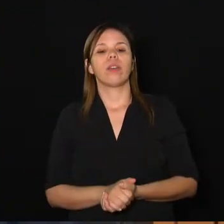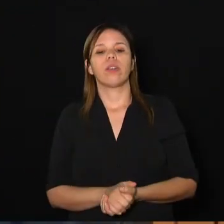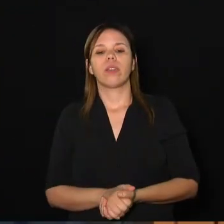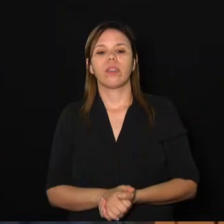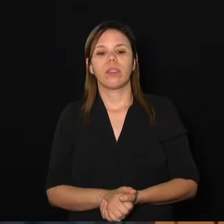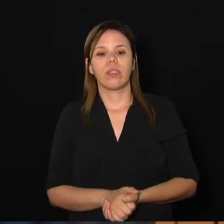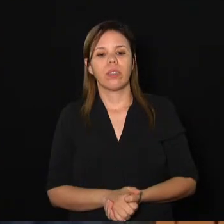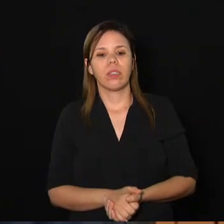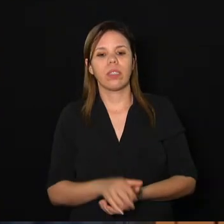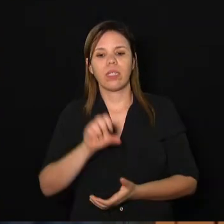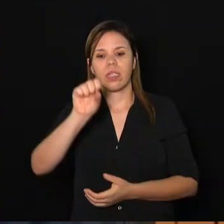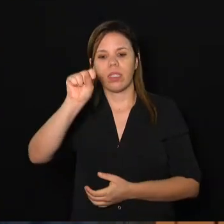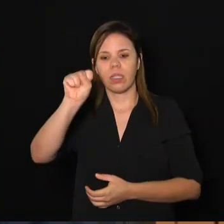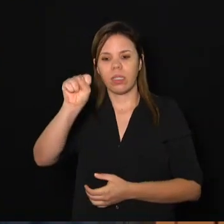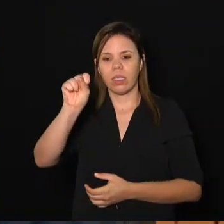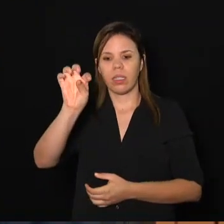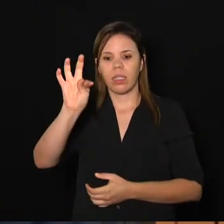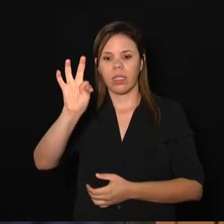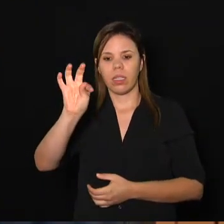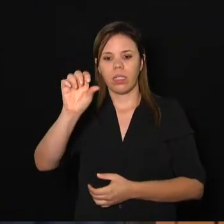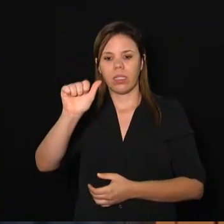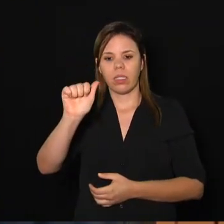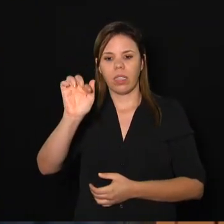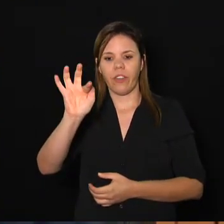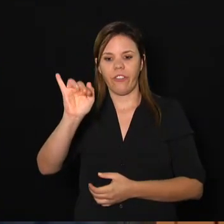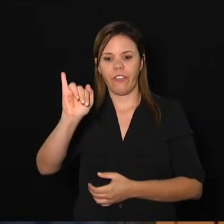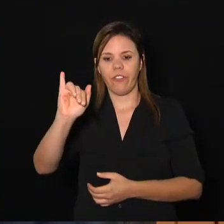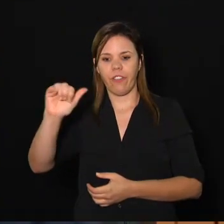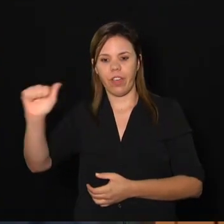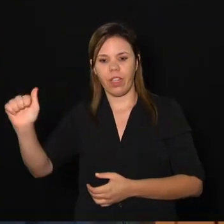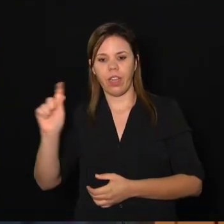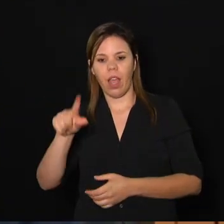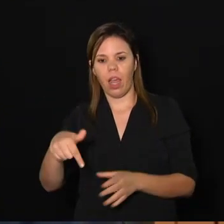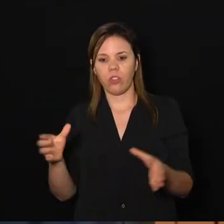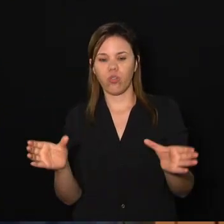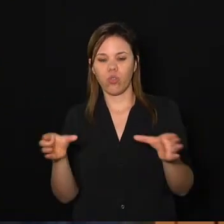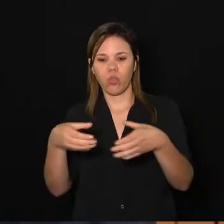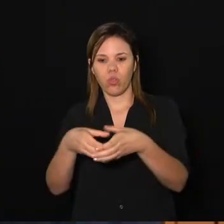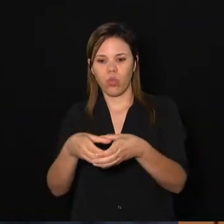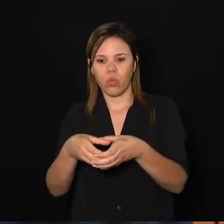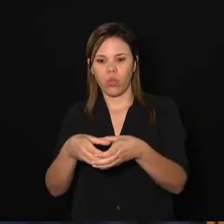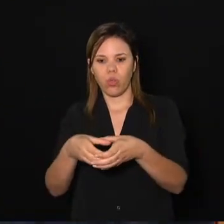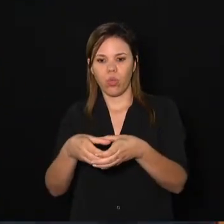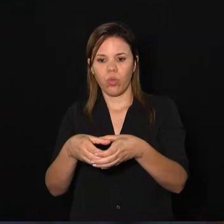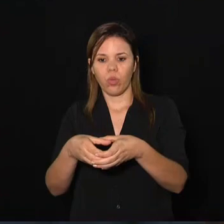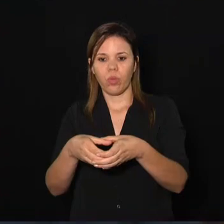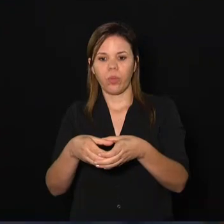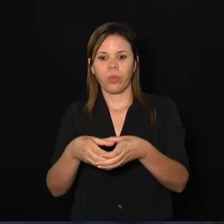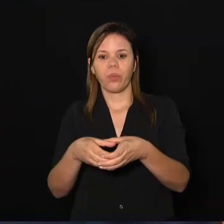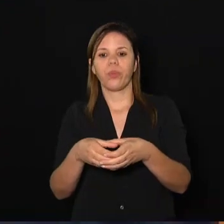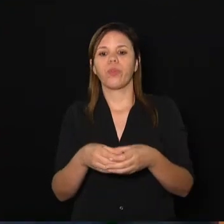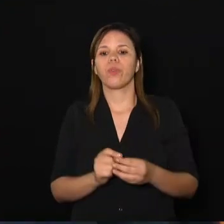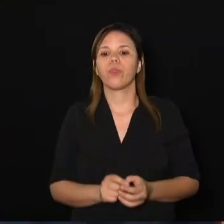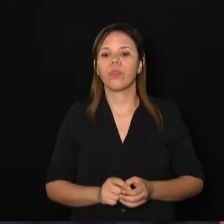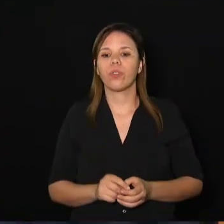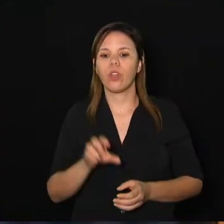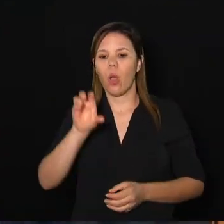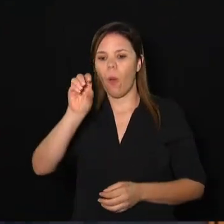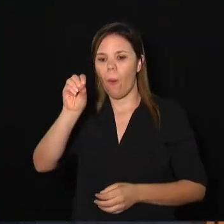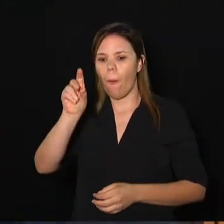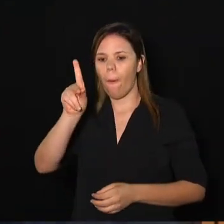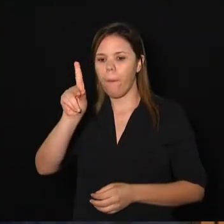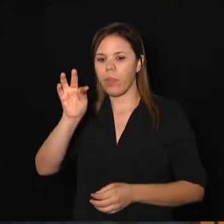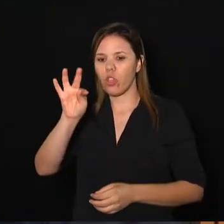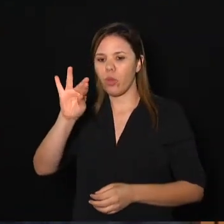Stefania Zanotelli que era do corpo de centro dos cursos de optometria do estado de São Paulo a senhora também